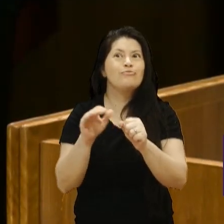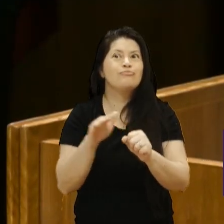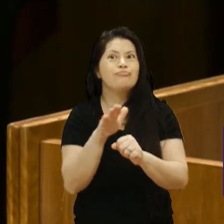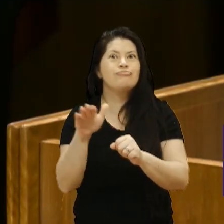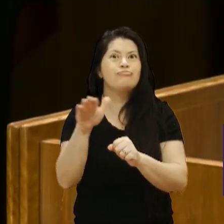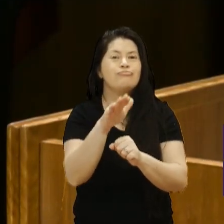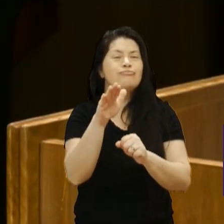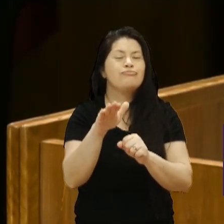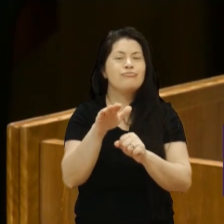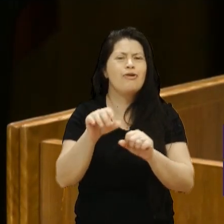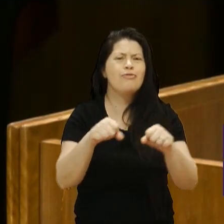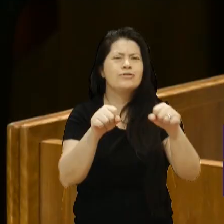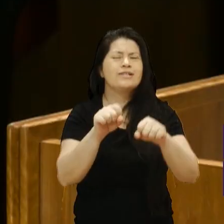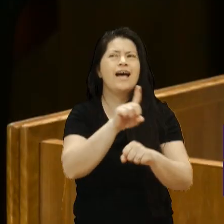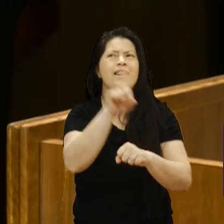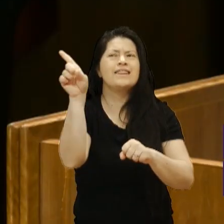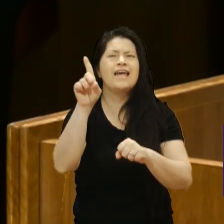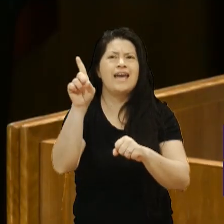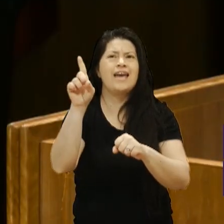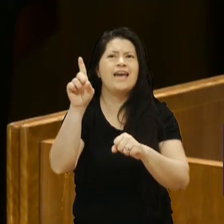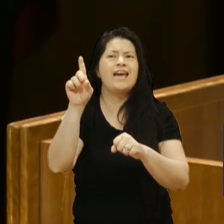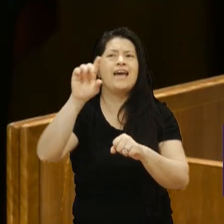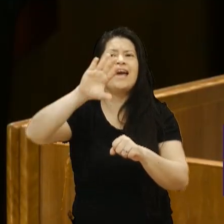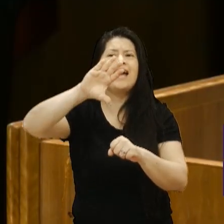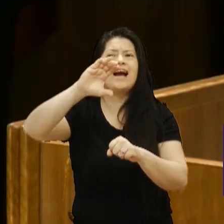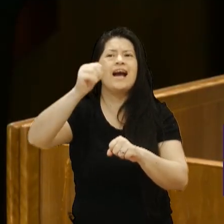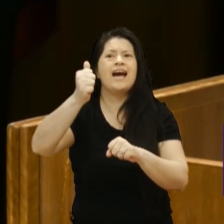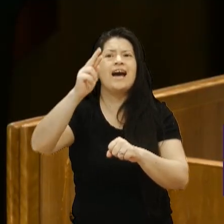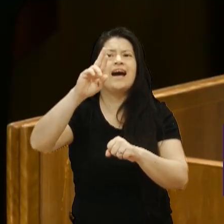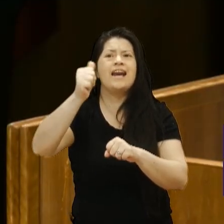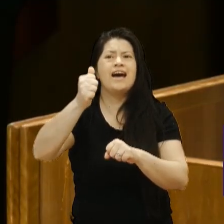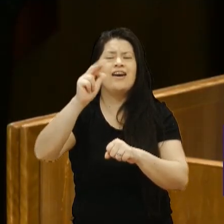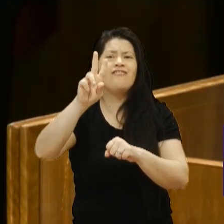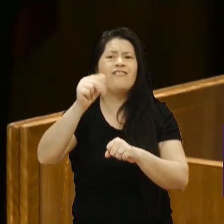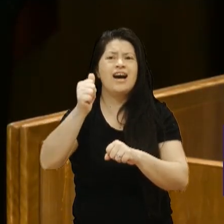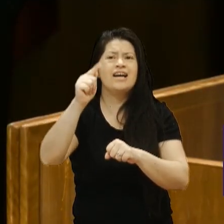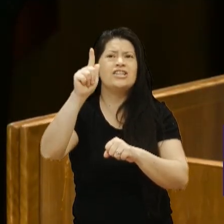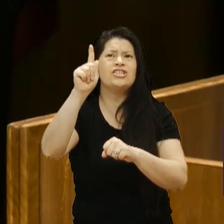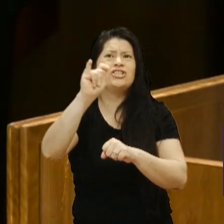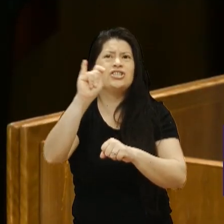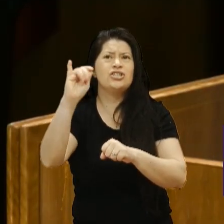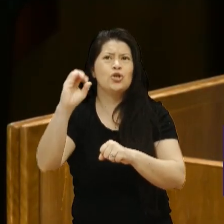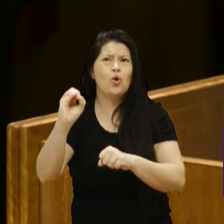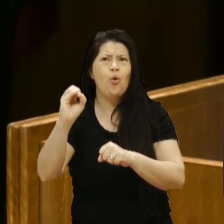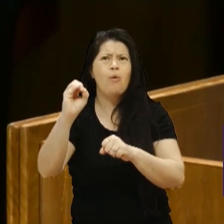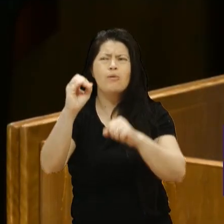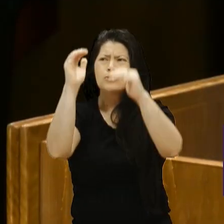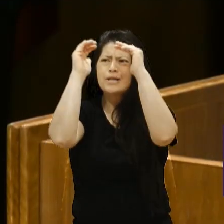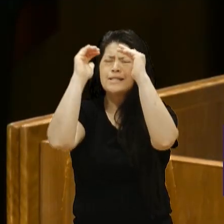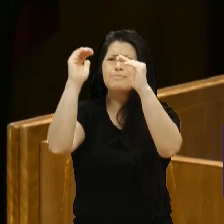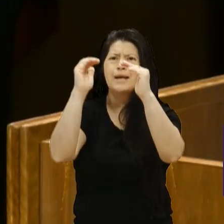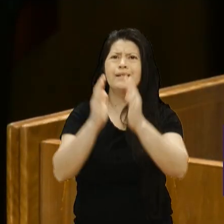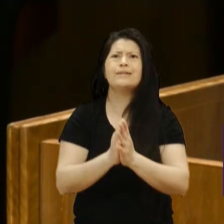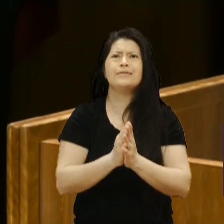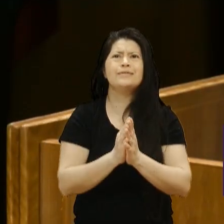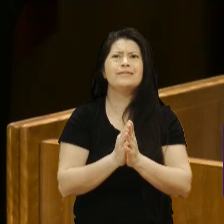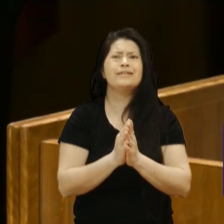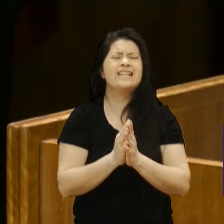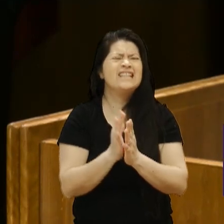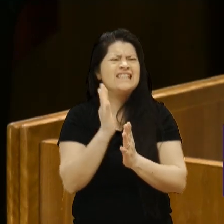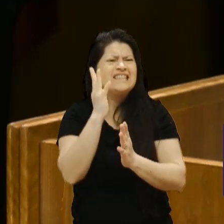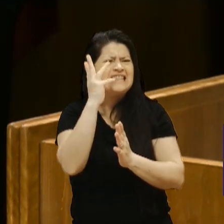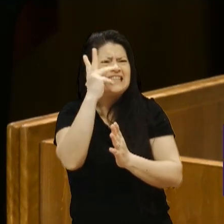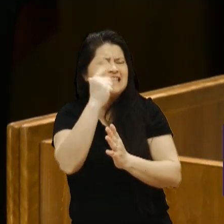as procissões até Caravaggio de moto. E eu tinha essa idade e eu embestei que eu queria ir com ele, tinha uma 500 Forborton,